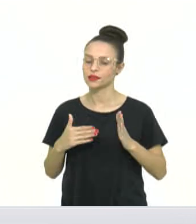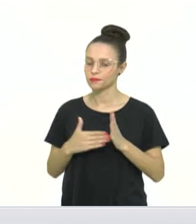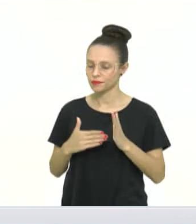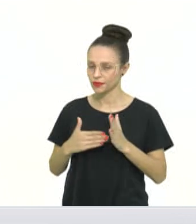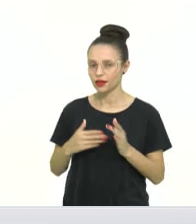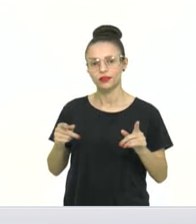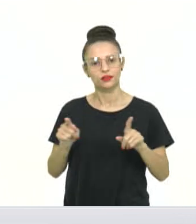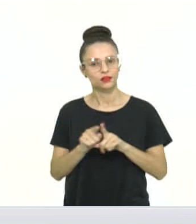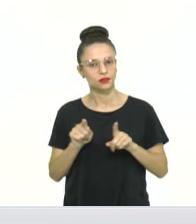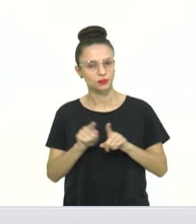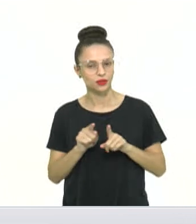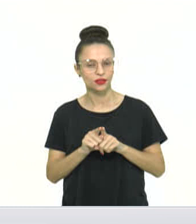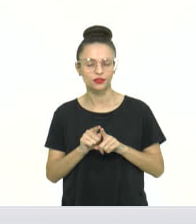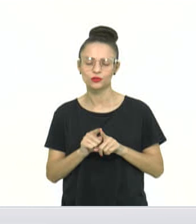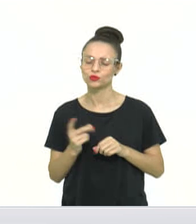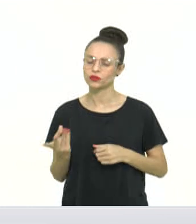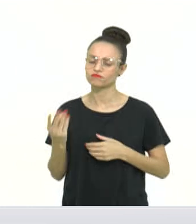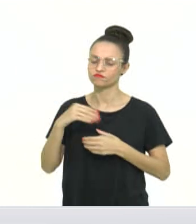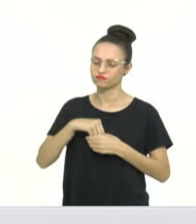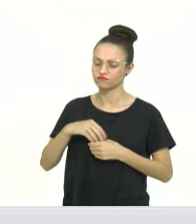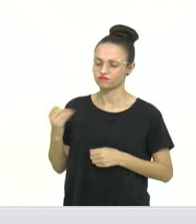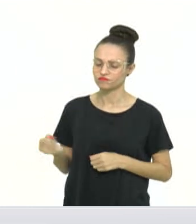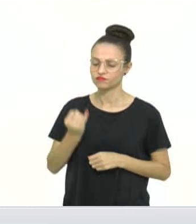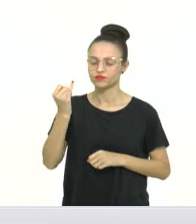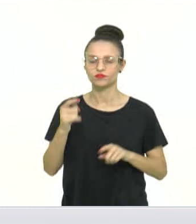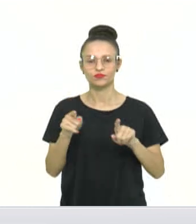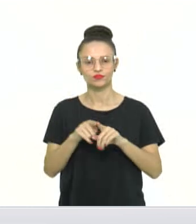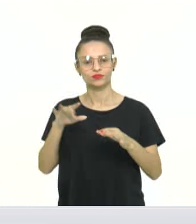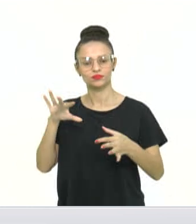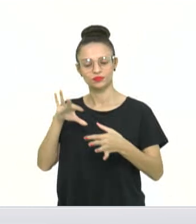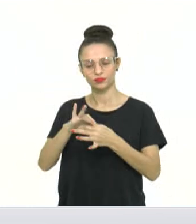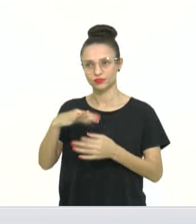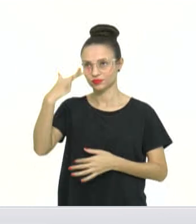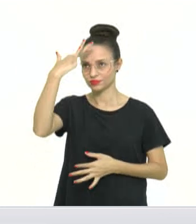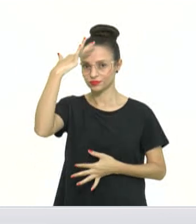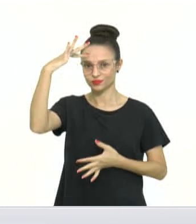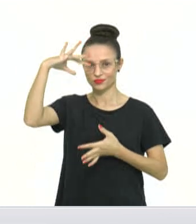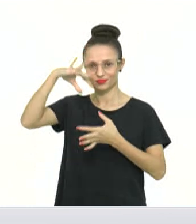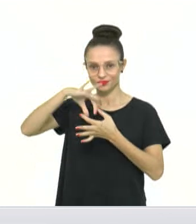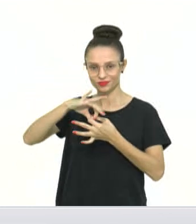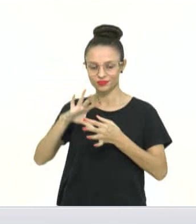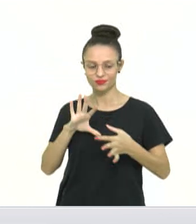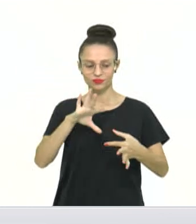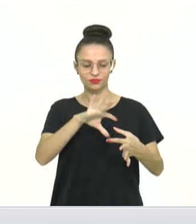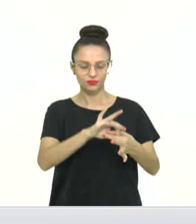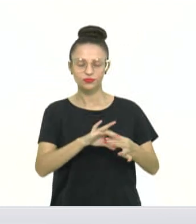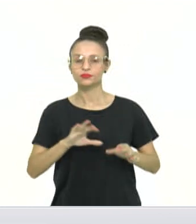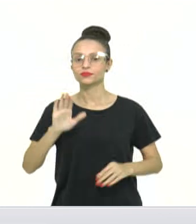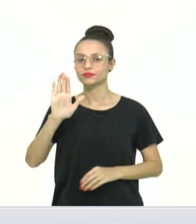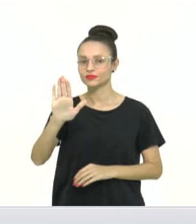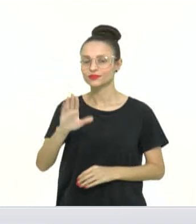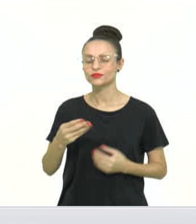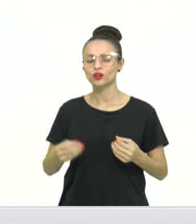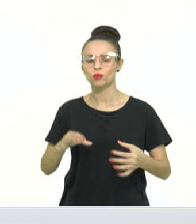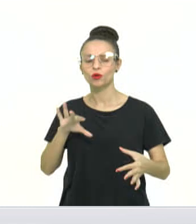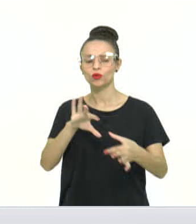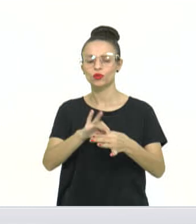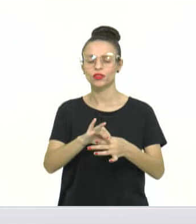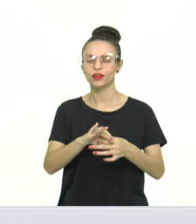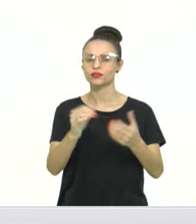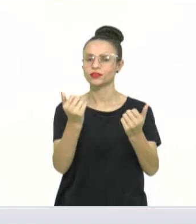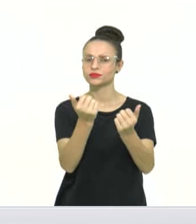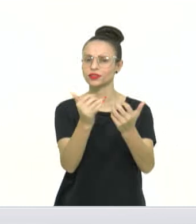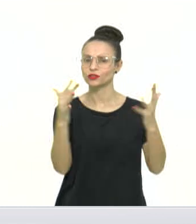limites, nossas virtudes, portanto, uma conexão conosco mesmo, consigo mesmo. Já com a natureza, é